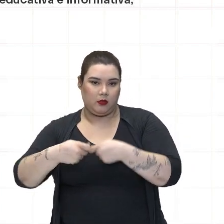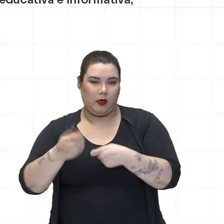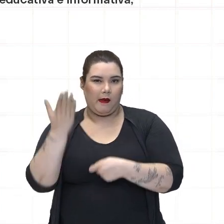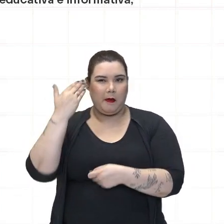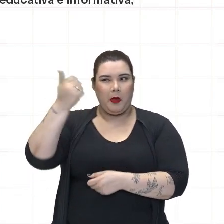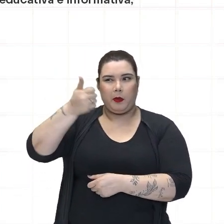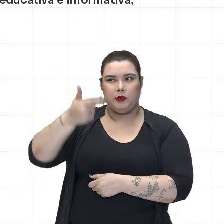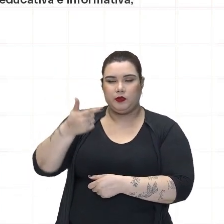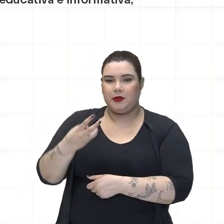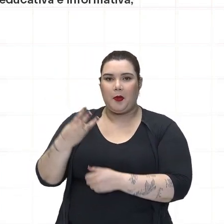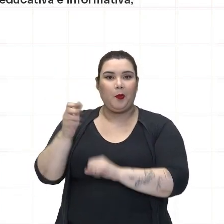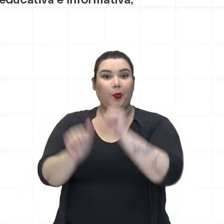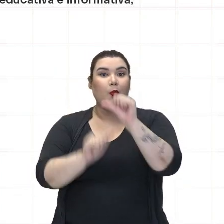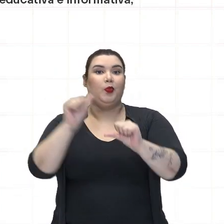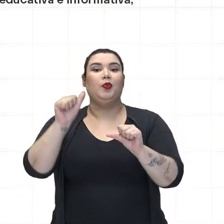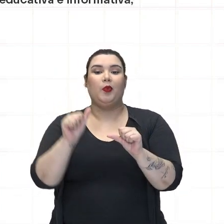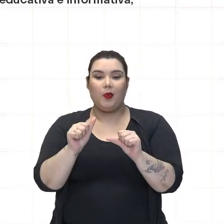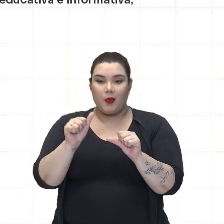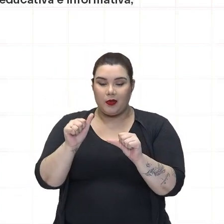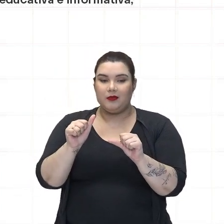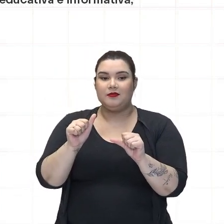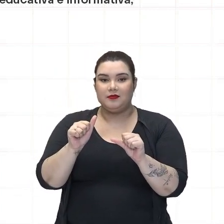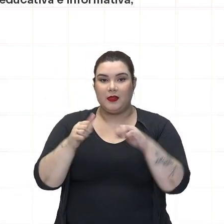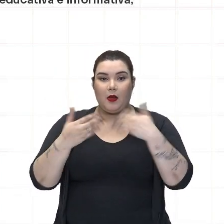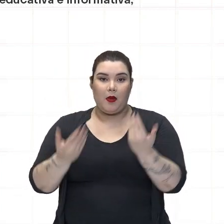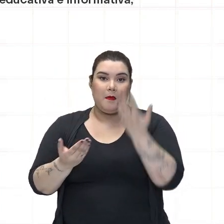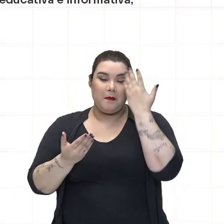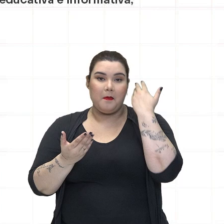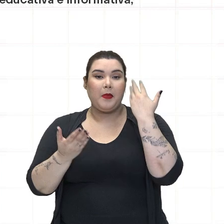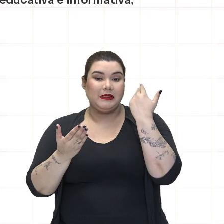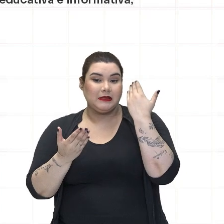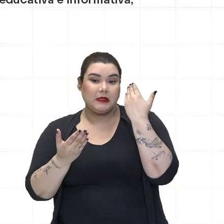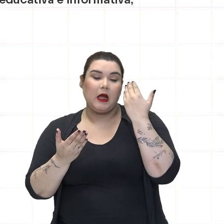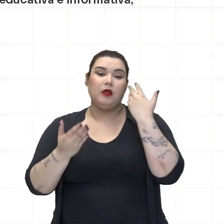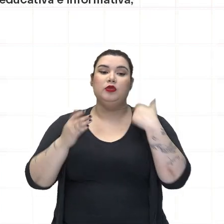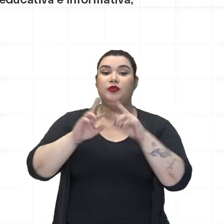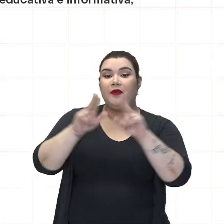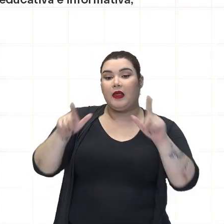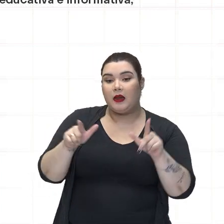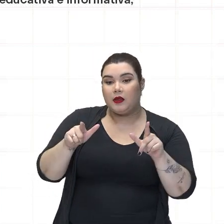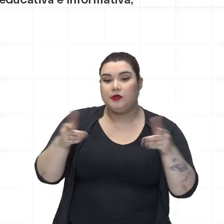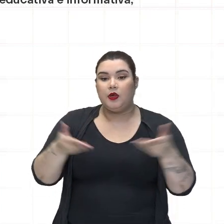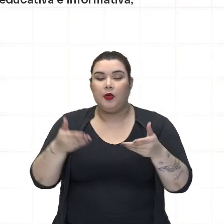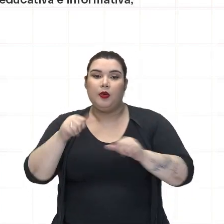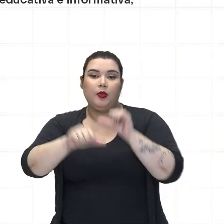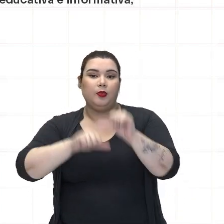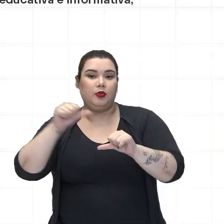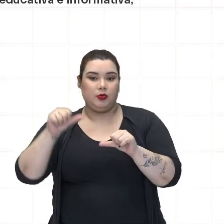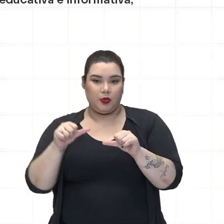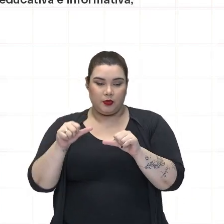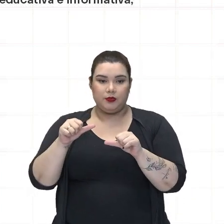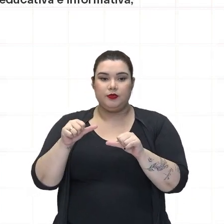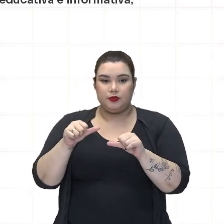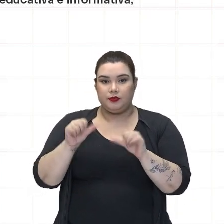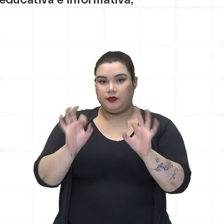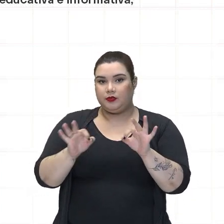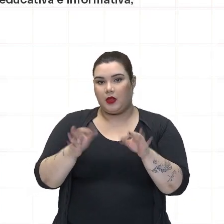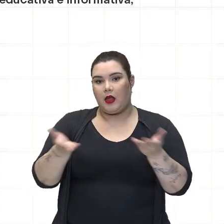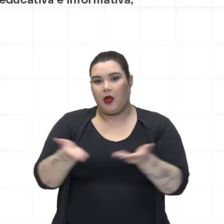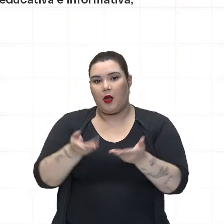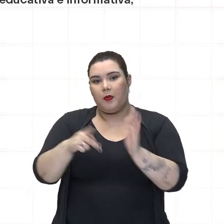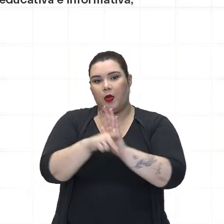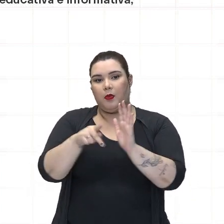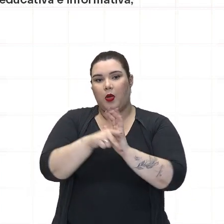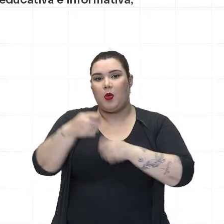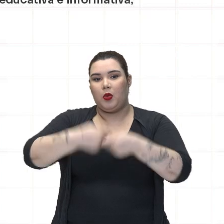terceiro mundo, né? A gente tem ali o norte geoeconômico, é a parte mais, digamos, relevante economicamente do